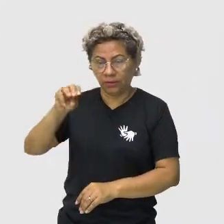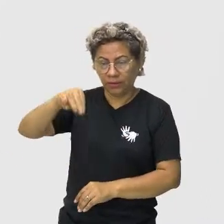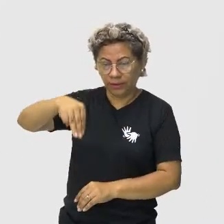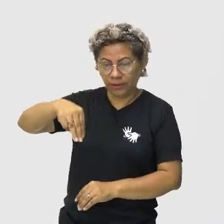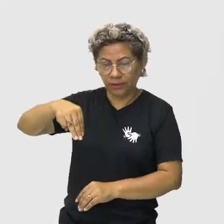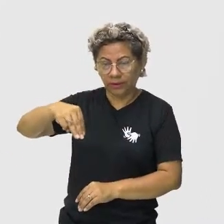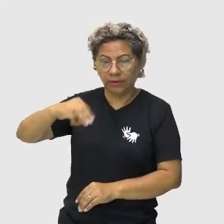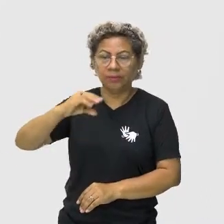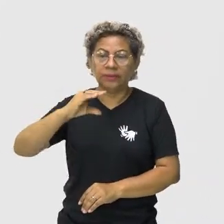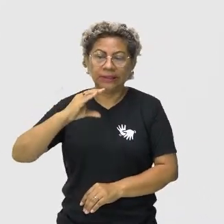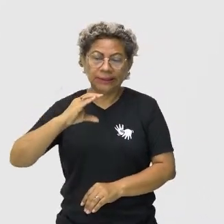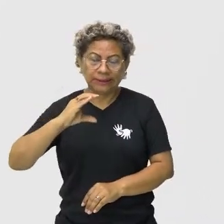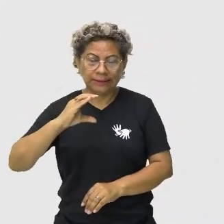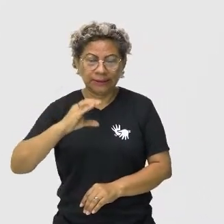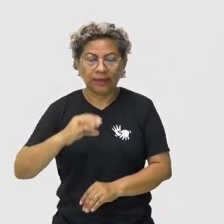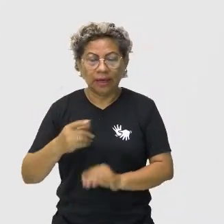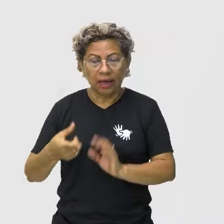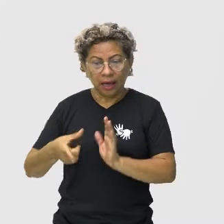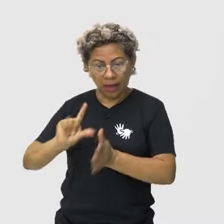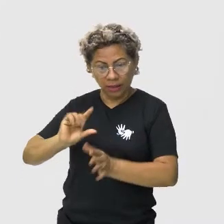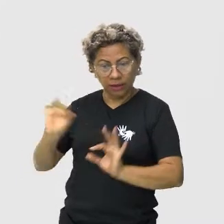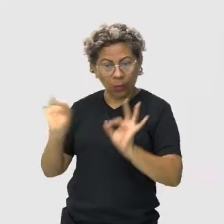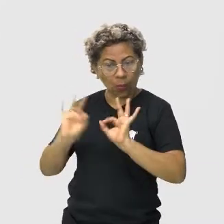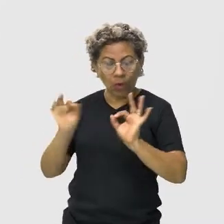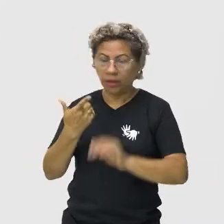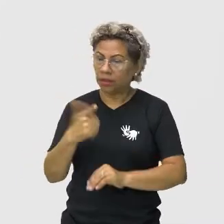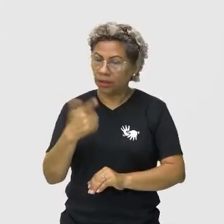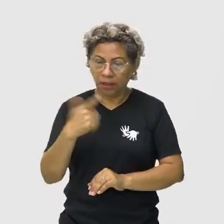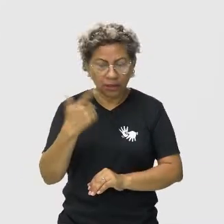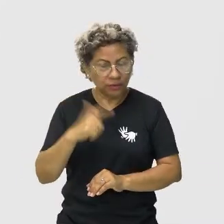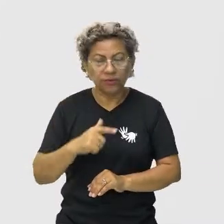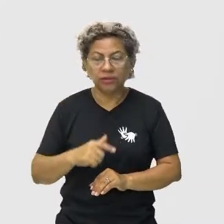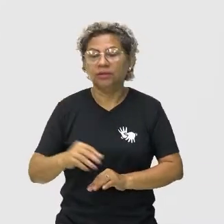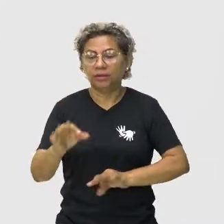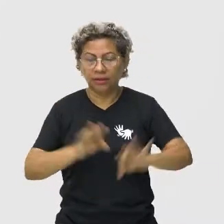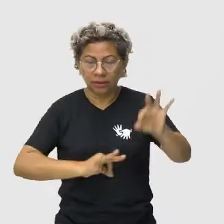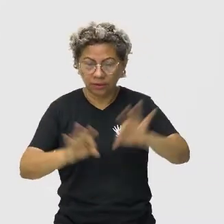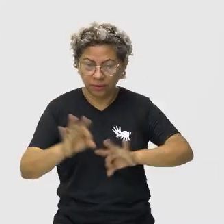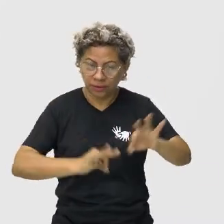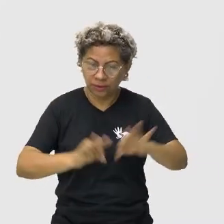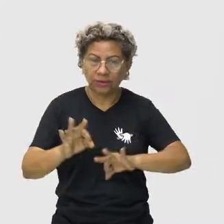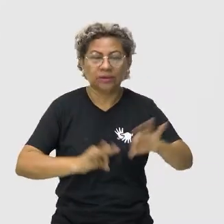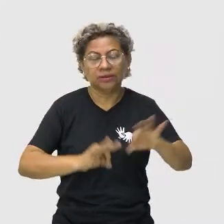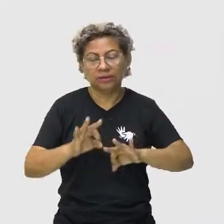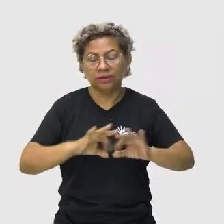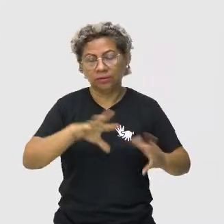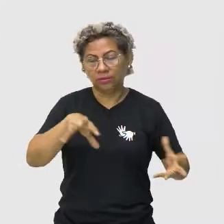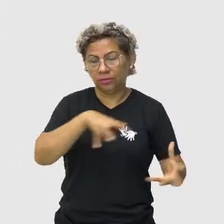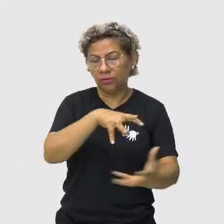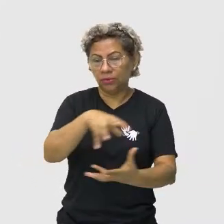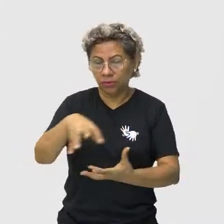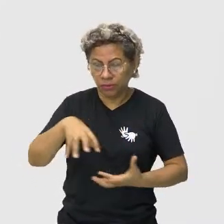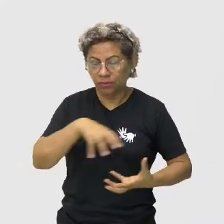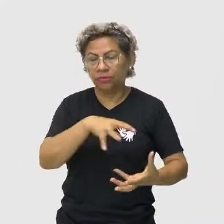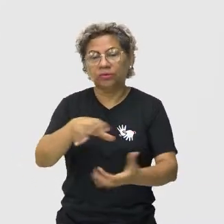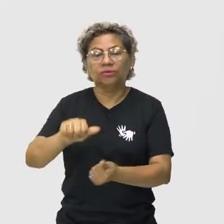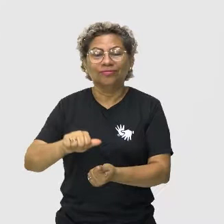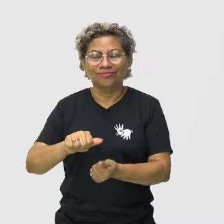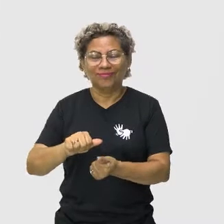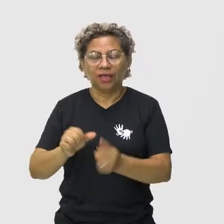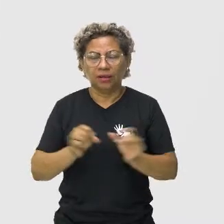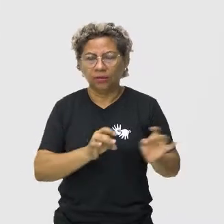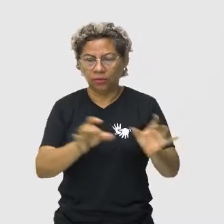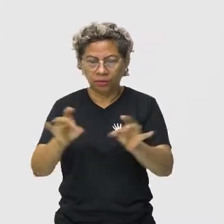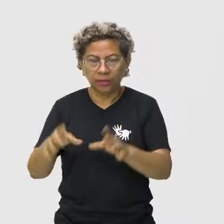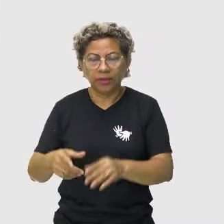não tinha essa nomenclatura, a Organização Mundial do Comércio, tá? Então a OMC, tá, ela tinha um outro